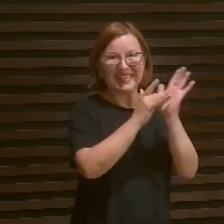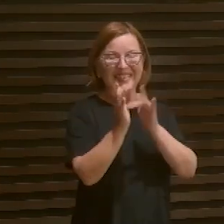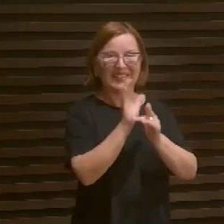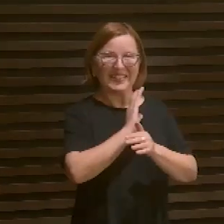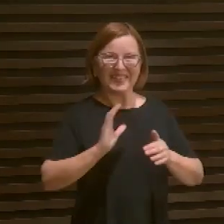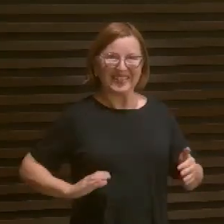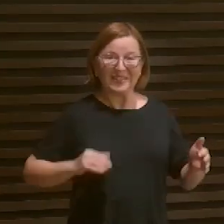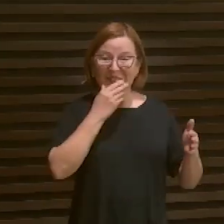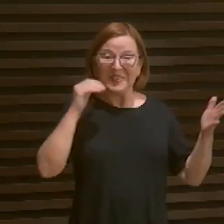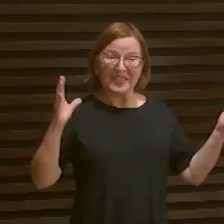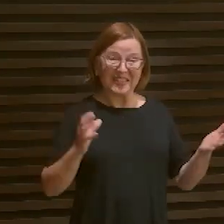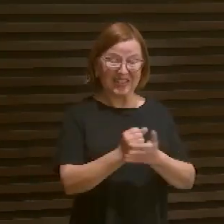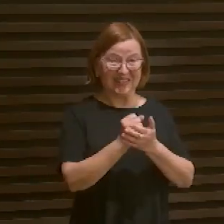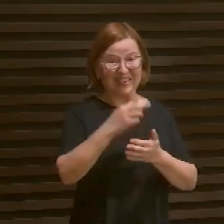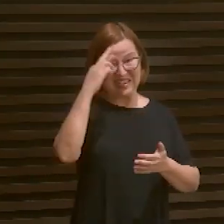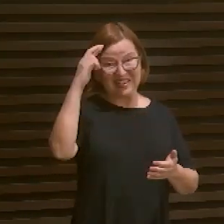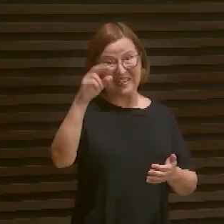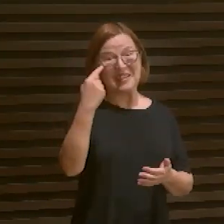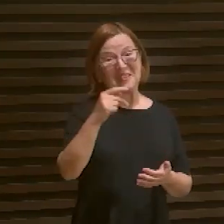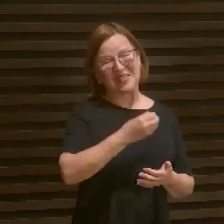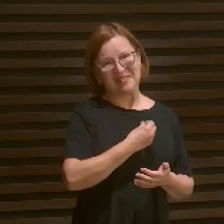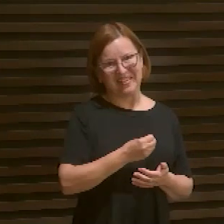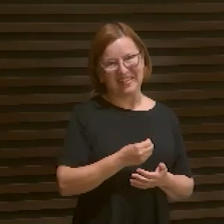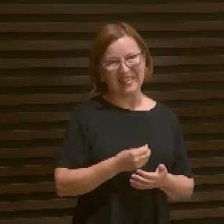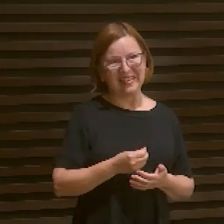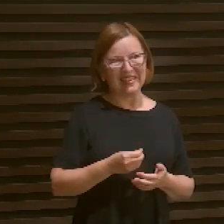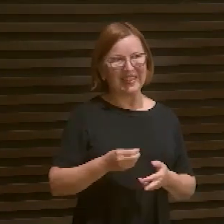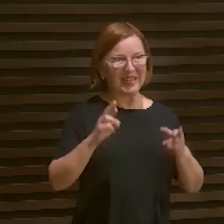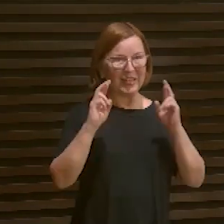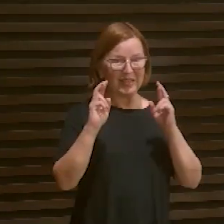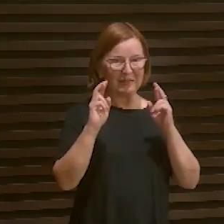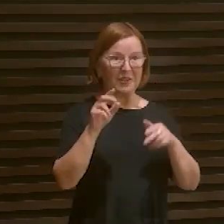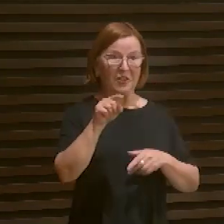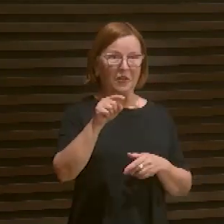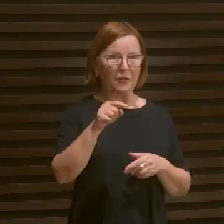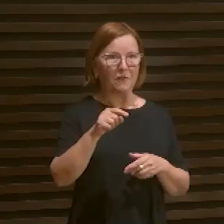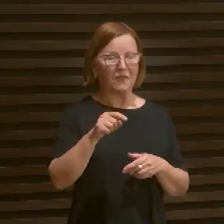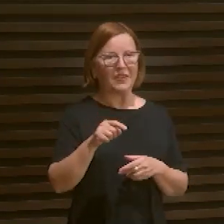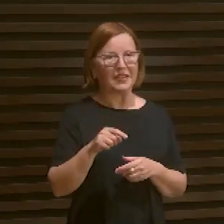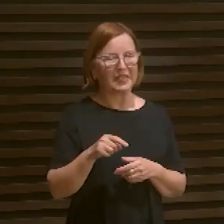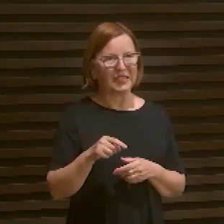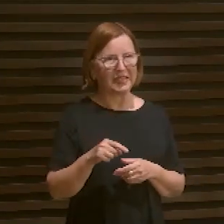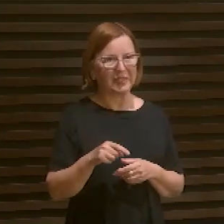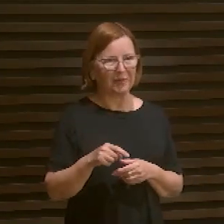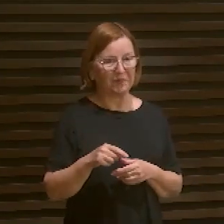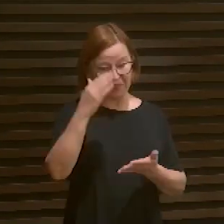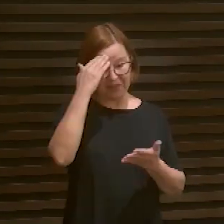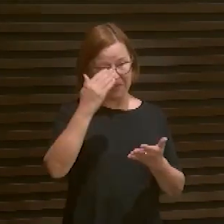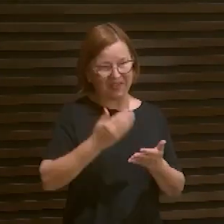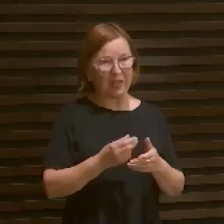da sua vida. Então eu espero que você leve a sério isto, porque a glória de Moisés é